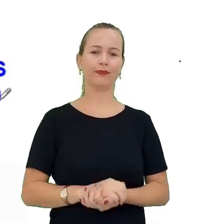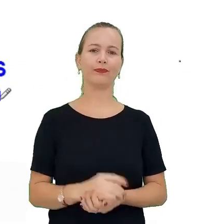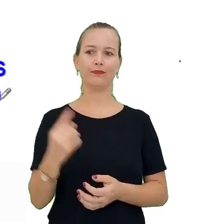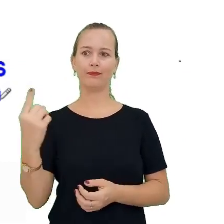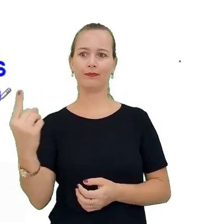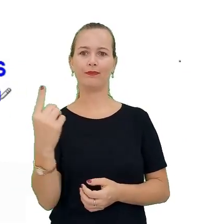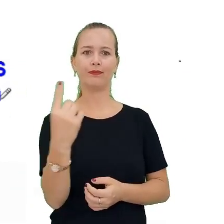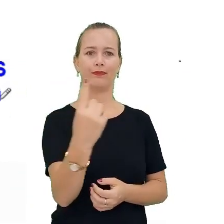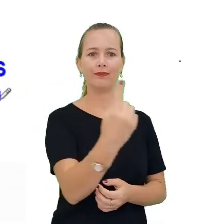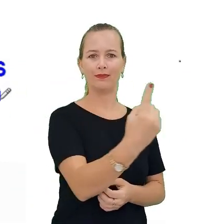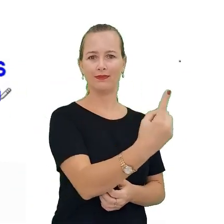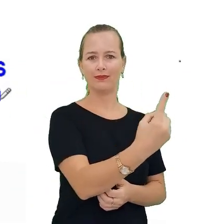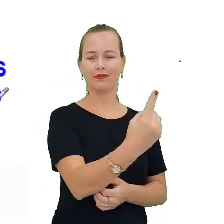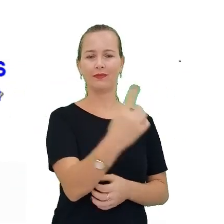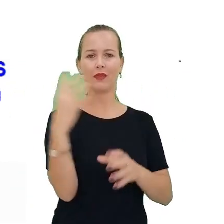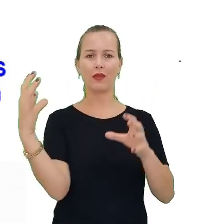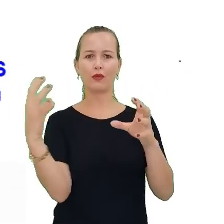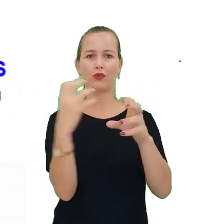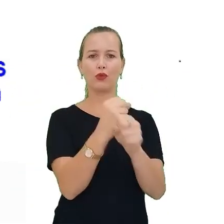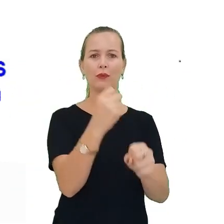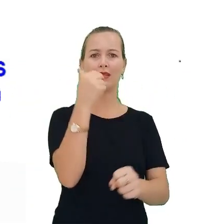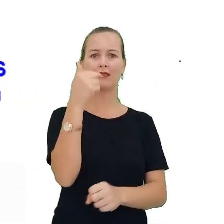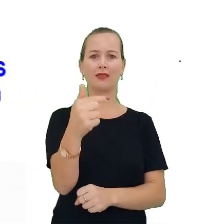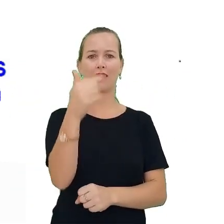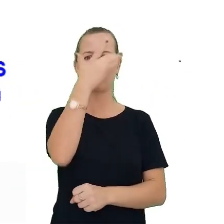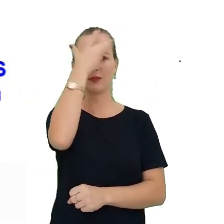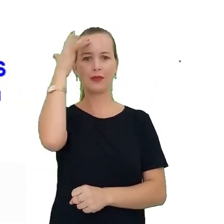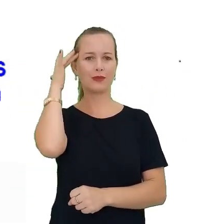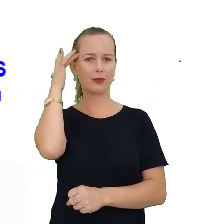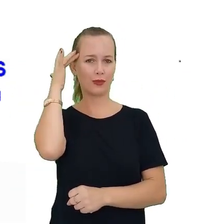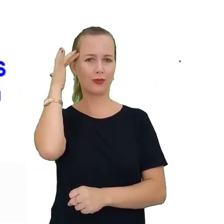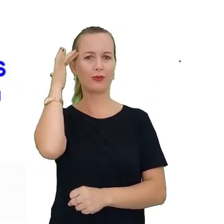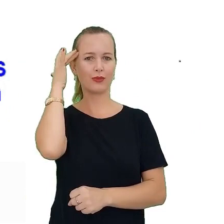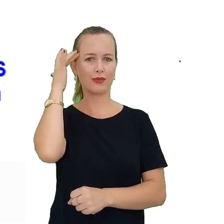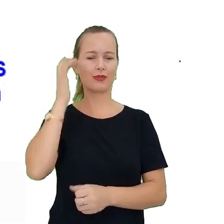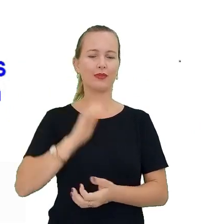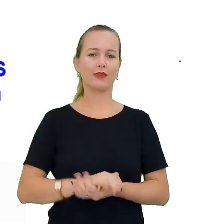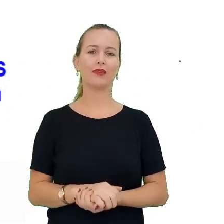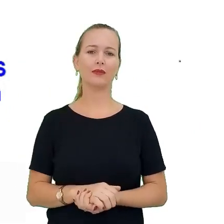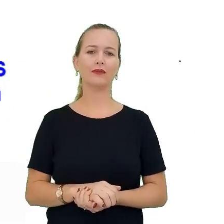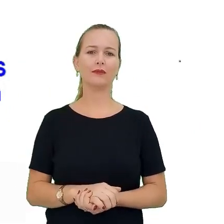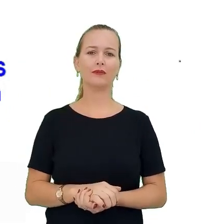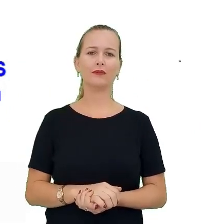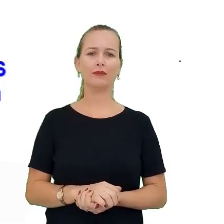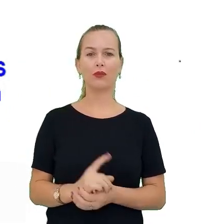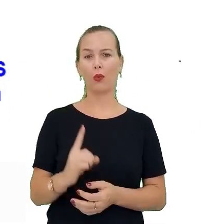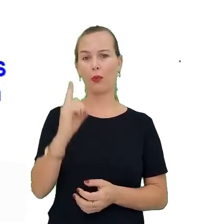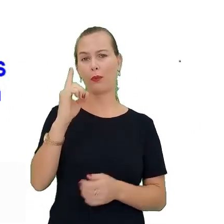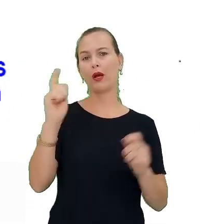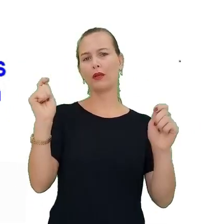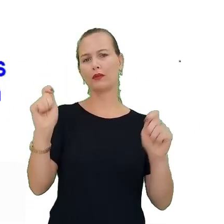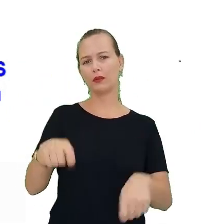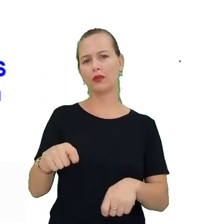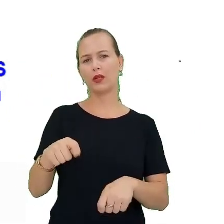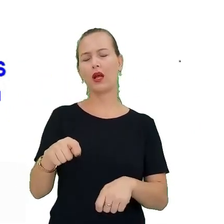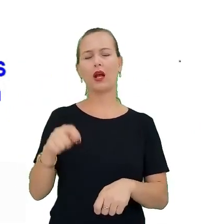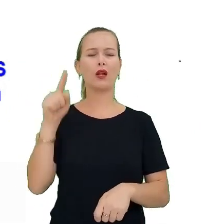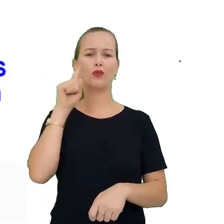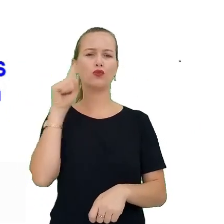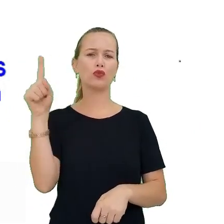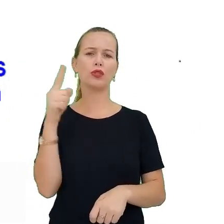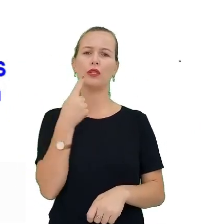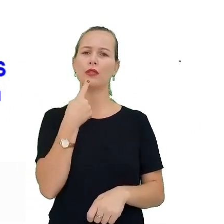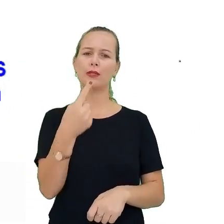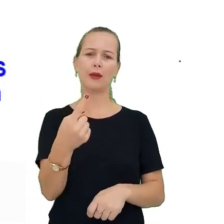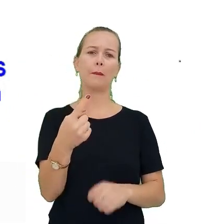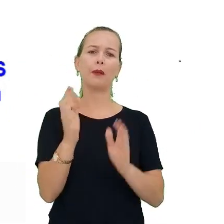Dessa forma, já temos 7 pessoas no mínimo garantido para que pelo menos uma fizesse aniversário em